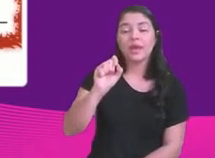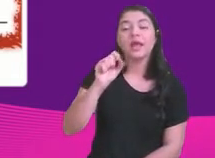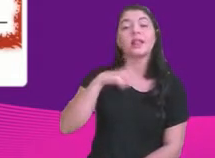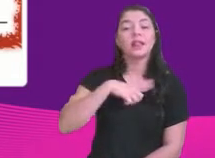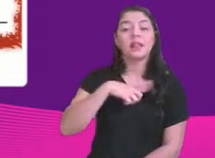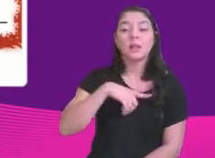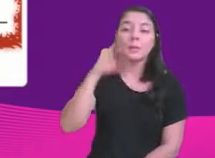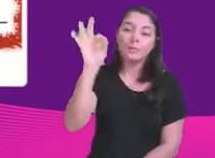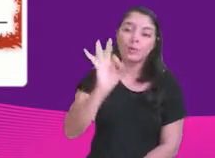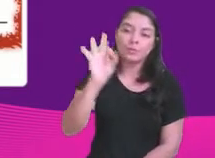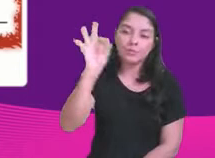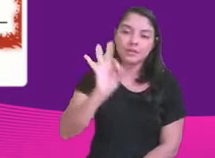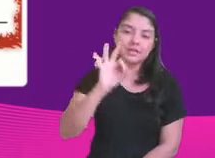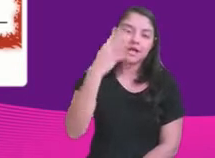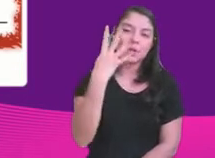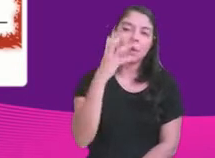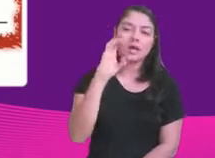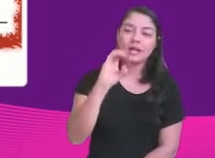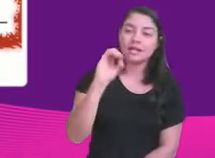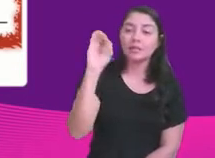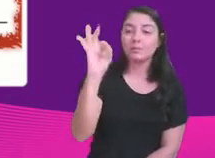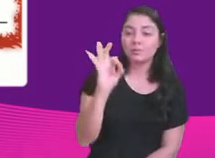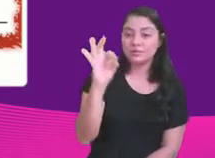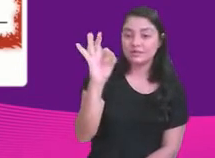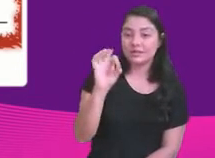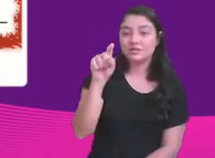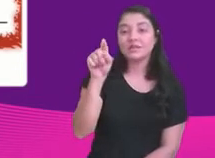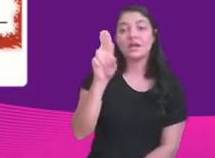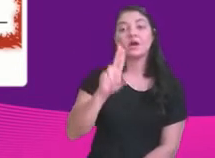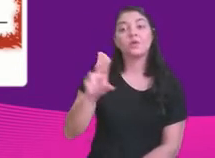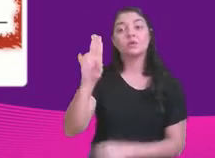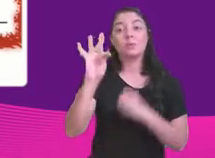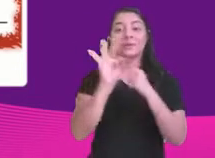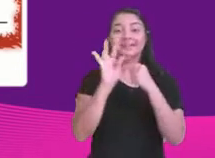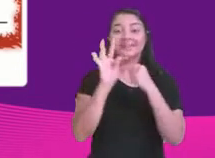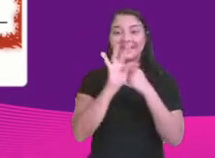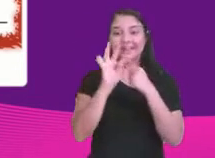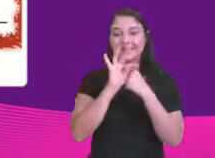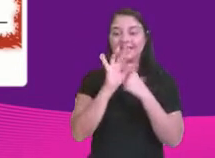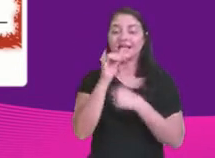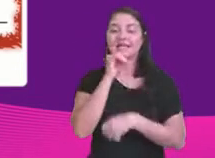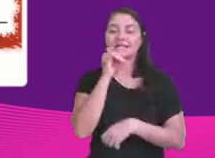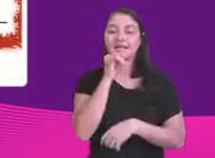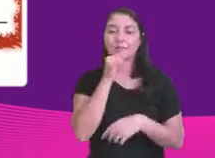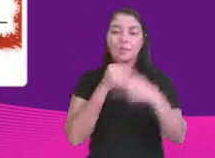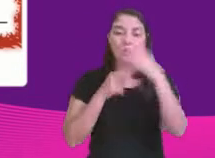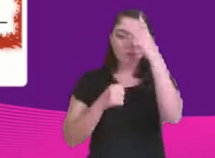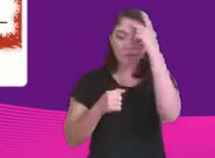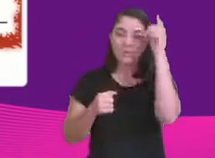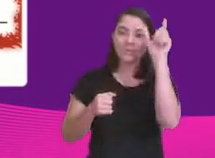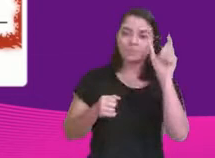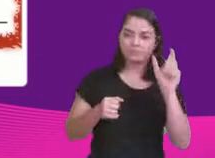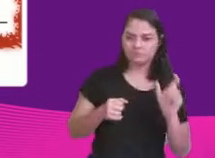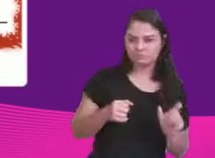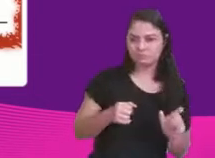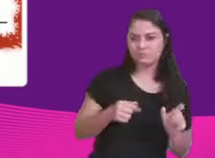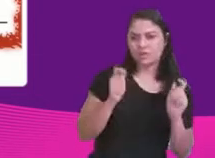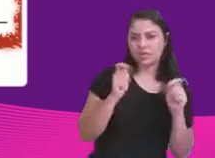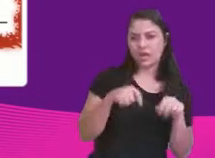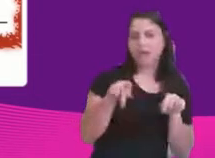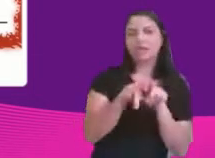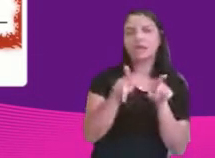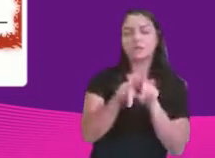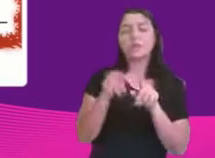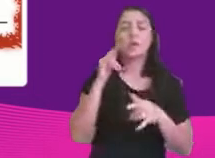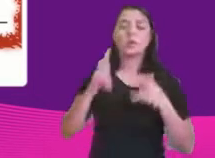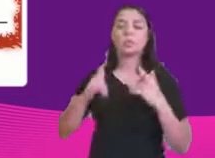em 40% das vezes de você executar uma técnica híbrida, metade por laparoscopia e metade por cirurgia